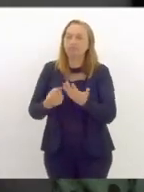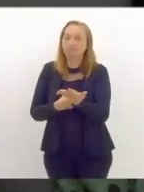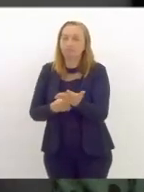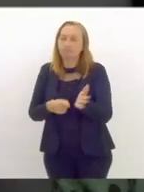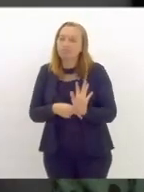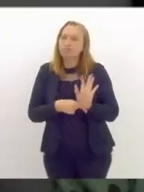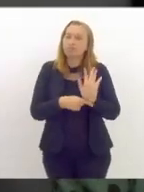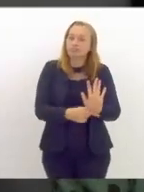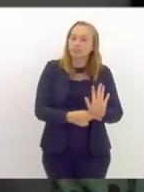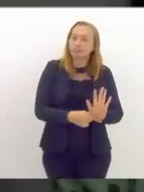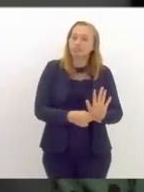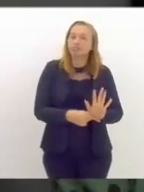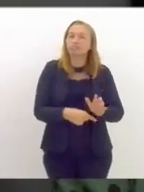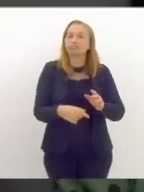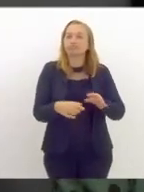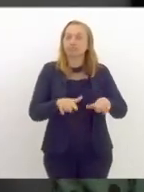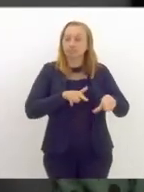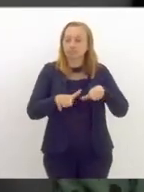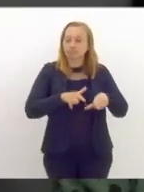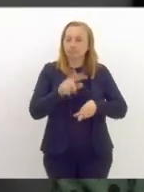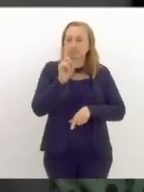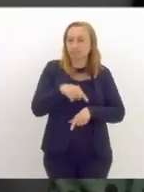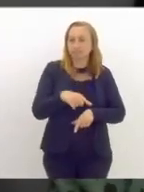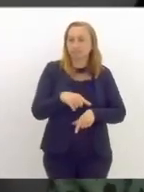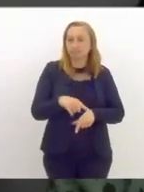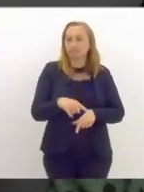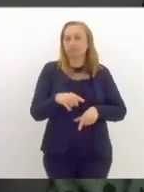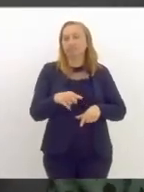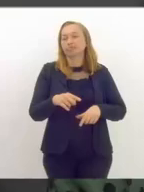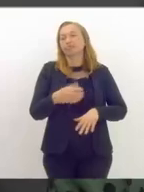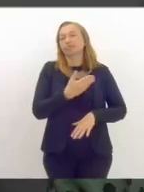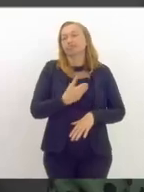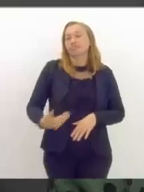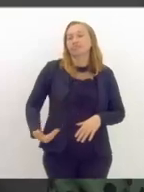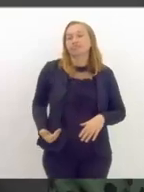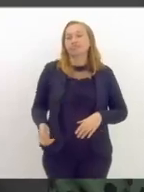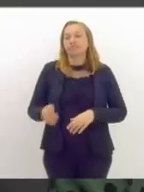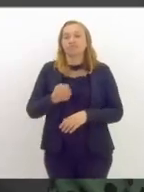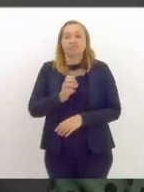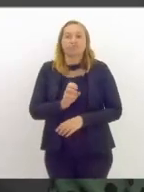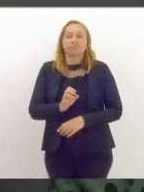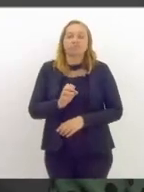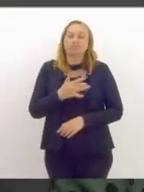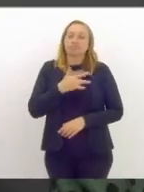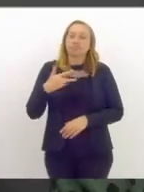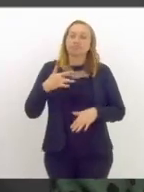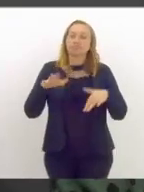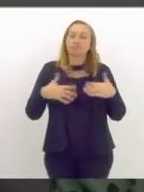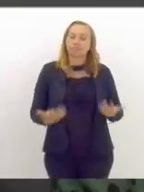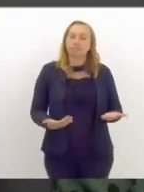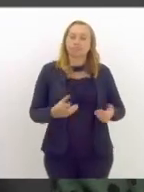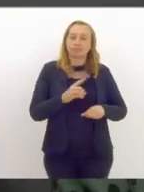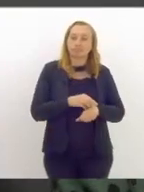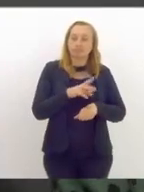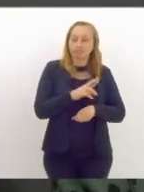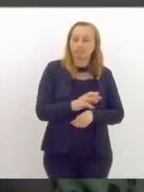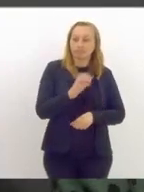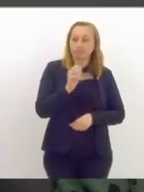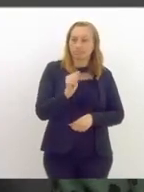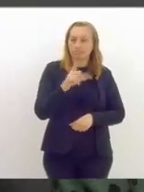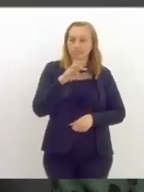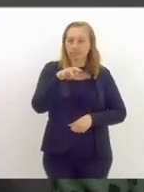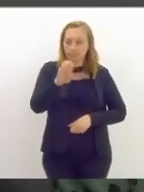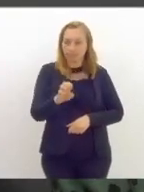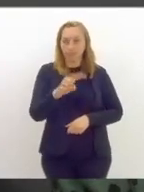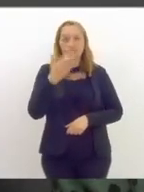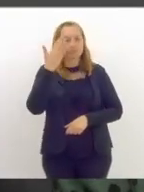essa grande tarefa que é a prestação de serviço público de saúde. Então, Doutor Kiep, eu sei que o senhor também caminhou lá